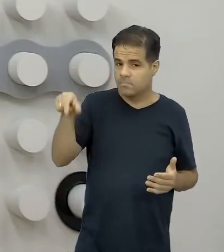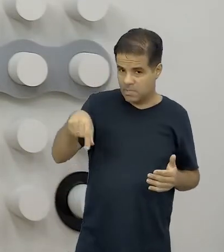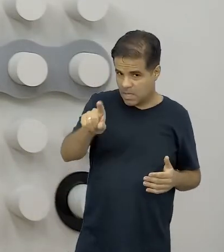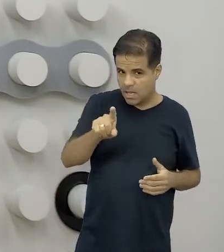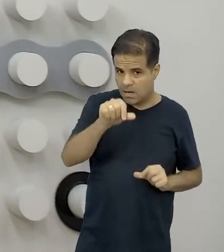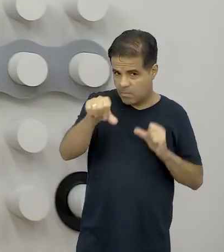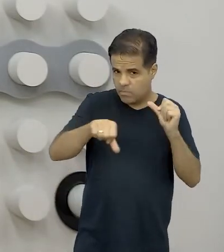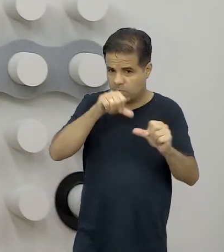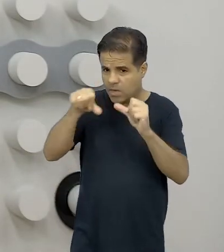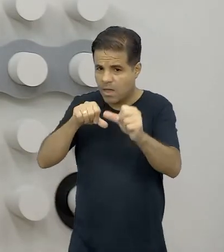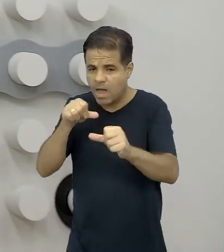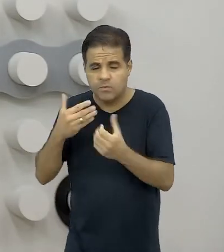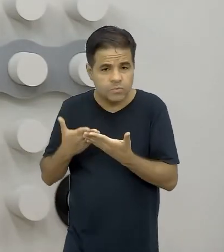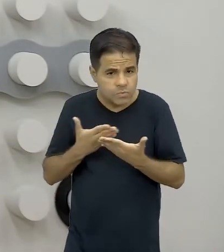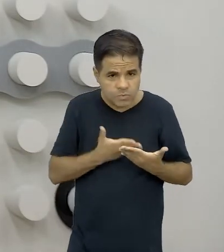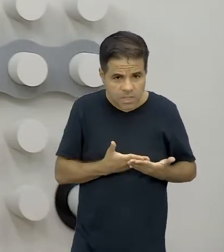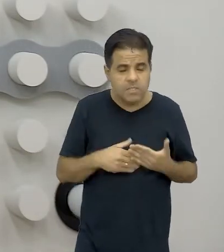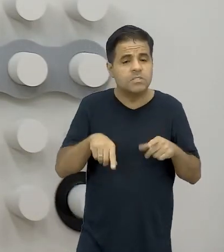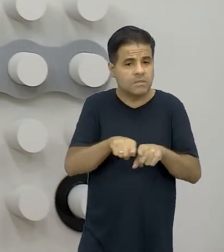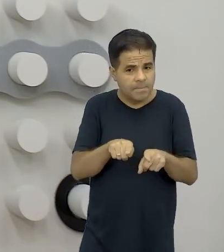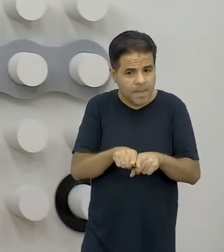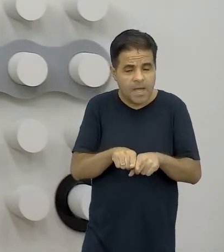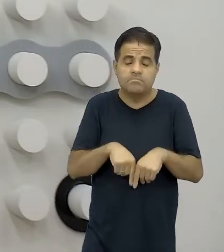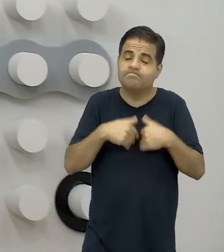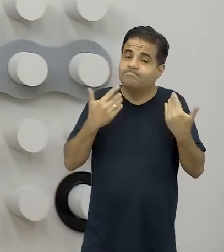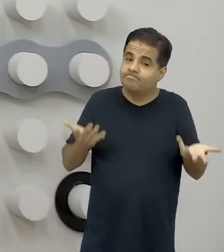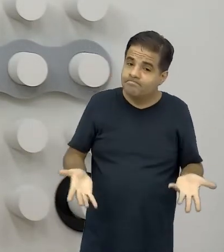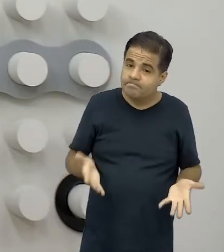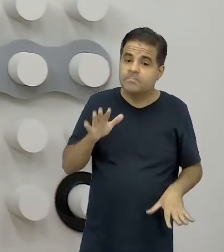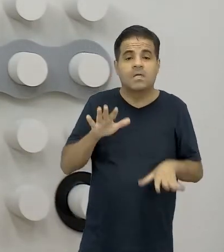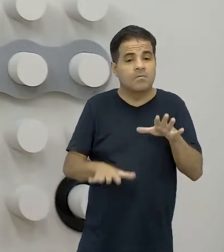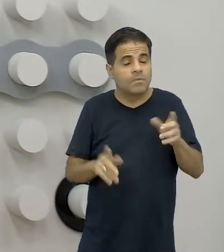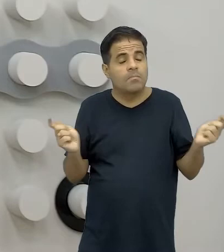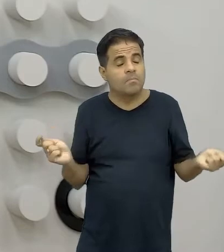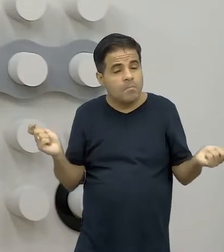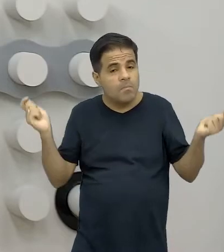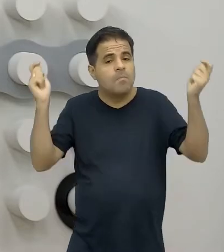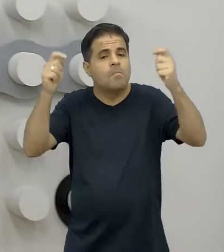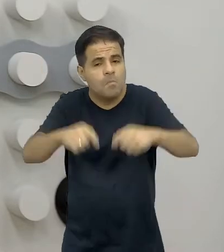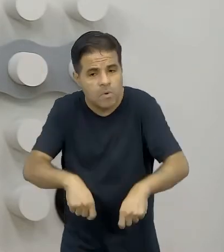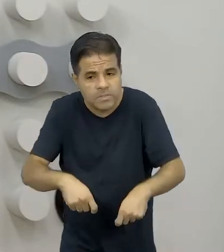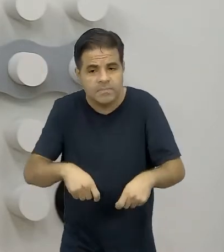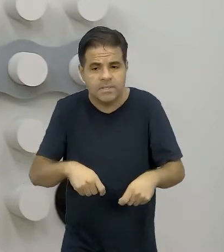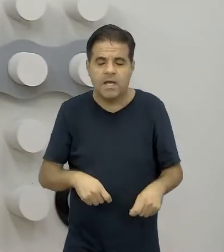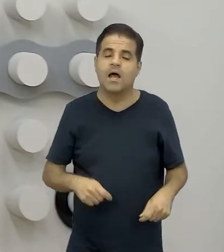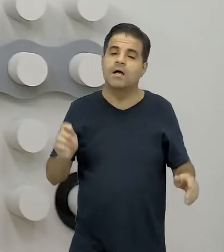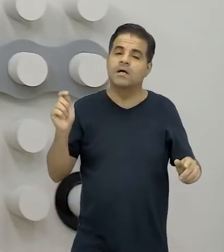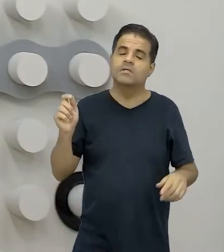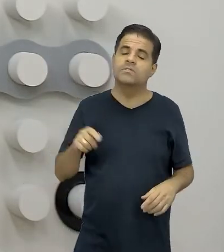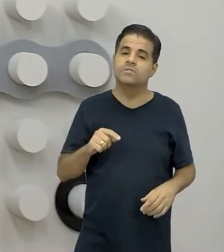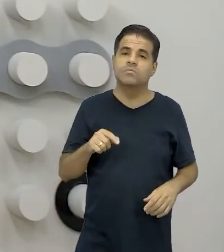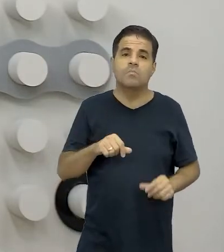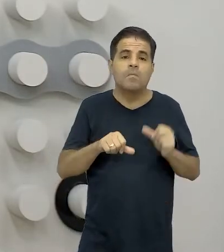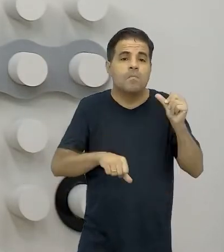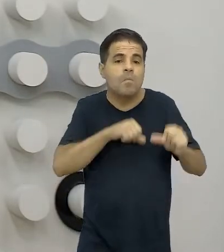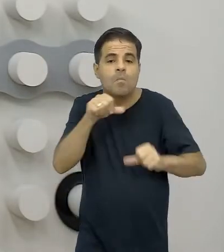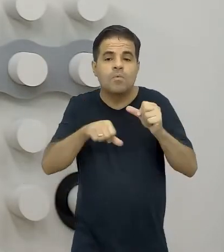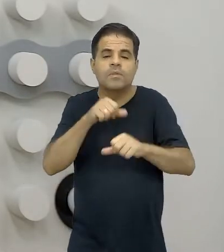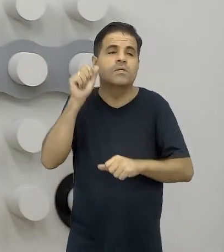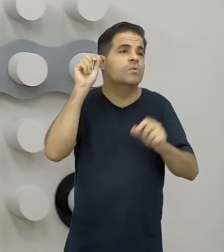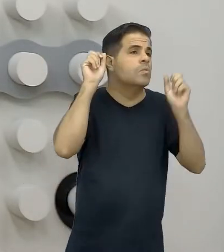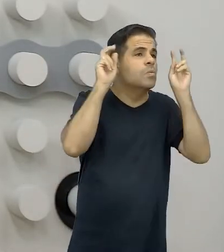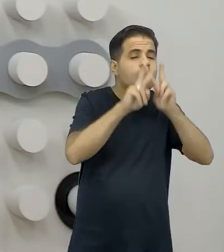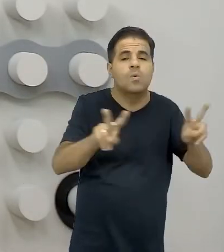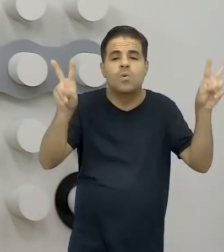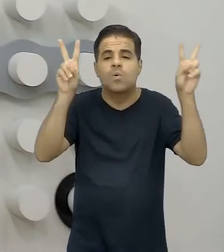é deslocado e o estudante também, talvez, né, isso é uma possibilidade, talvez alguma mudança no olhar